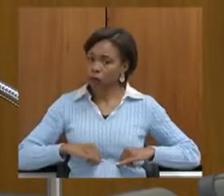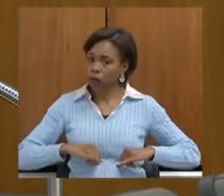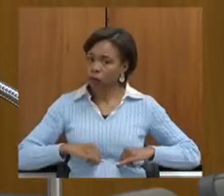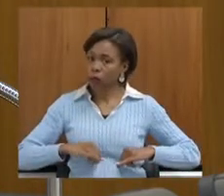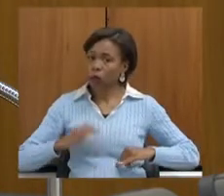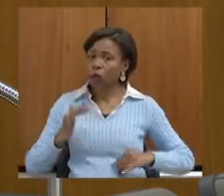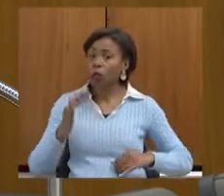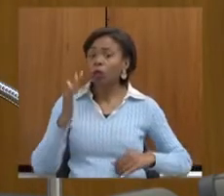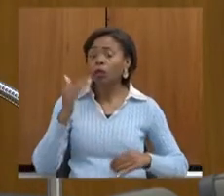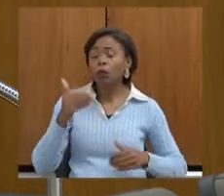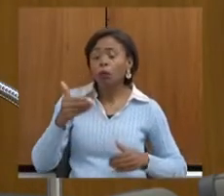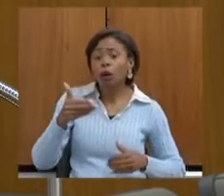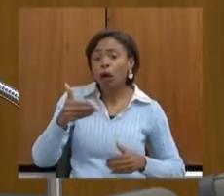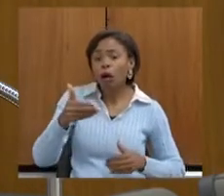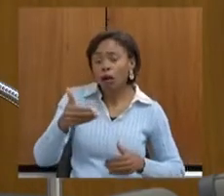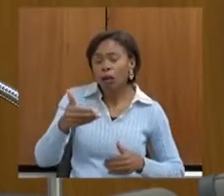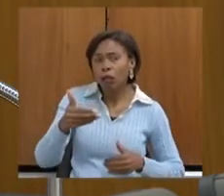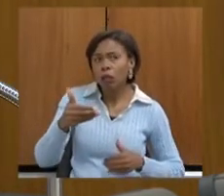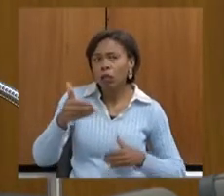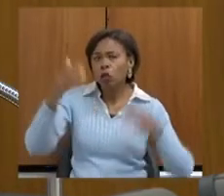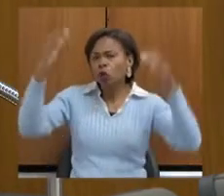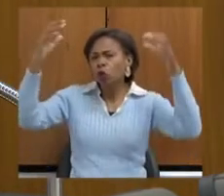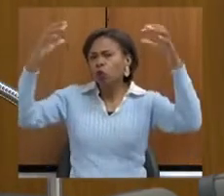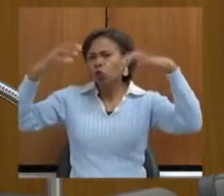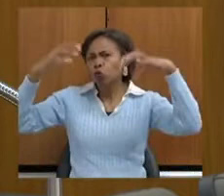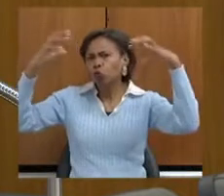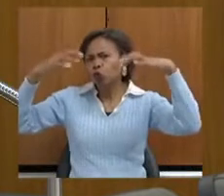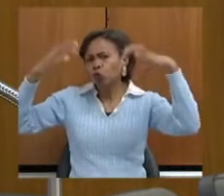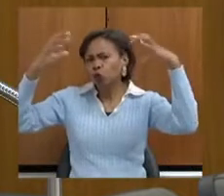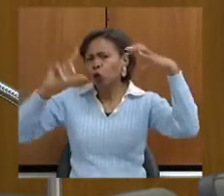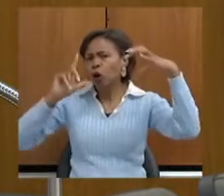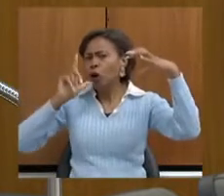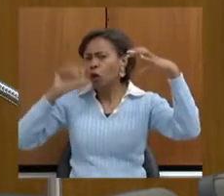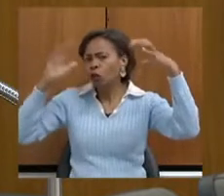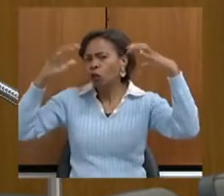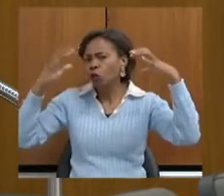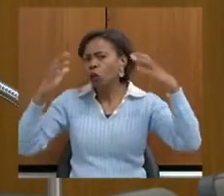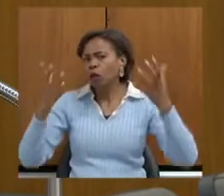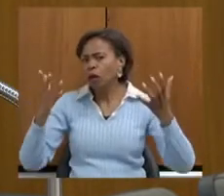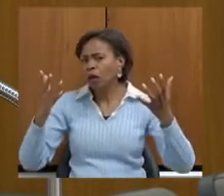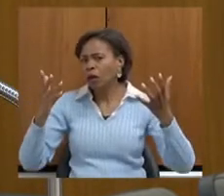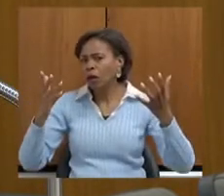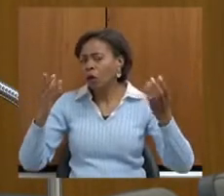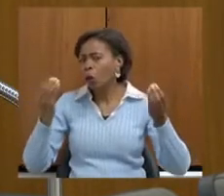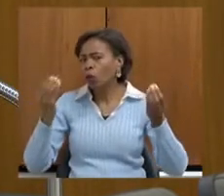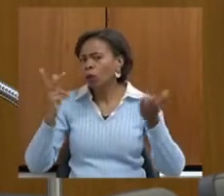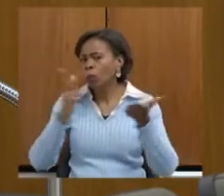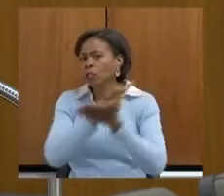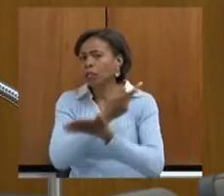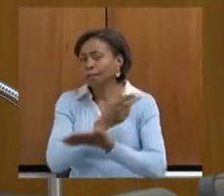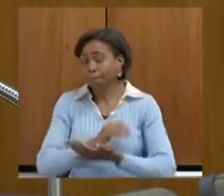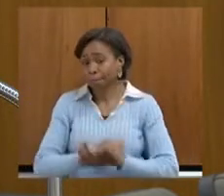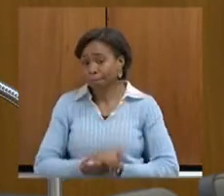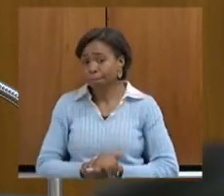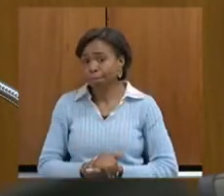chegar as chuvas agora no verão o que que vai acontecer